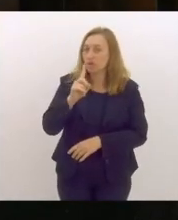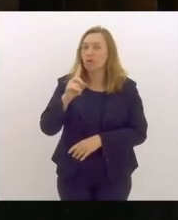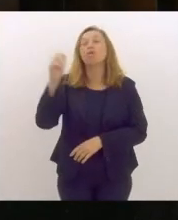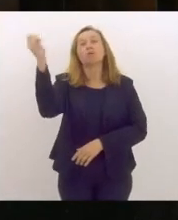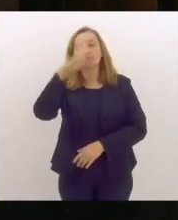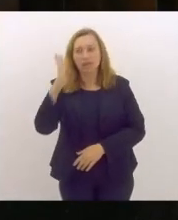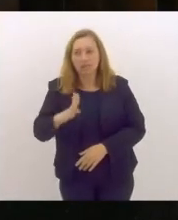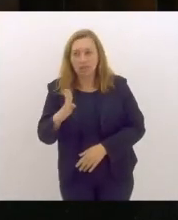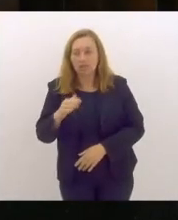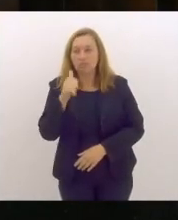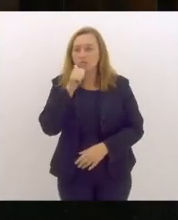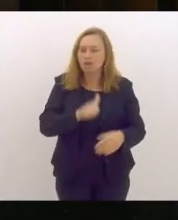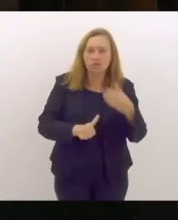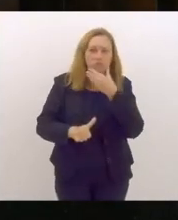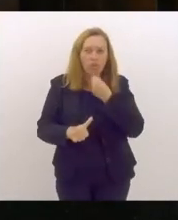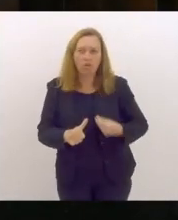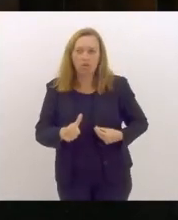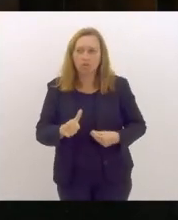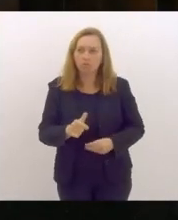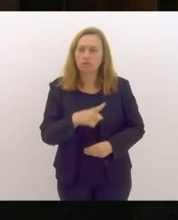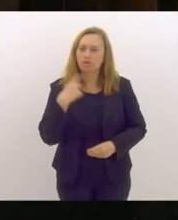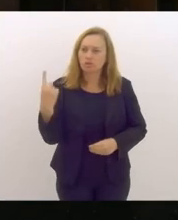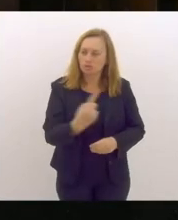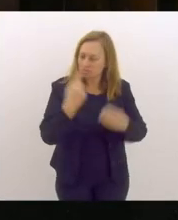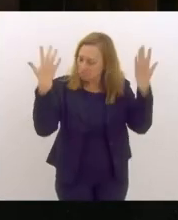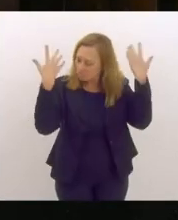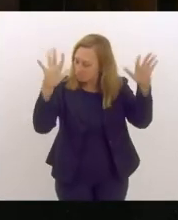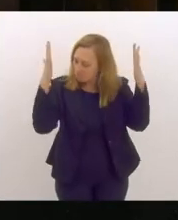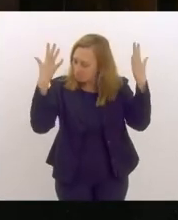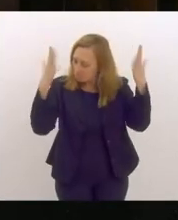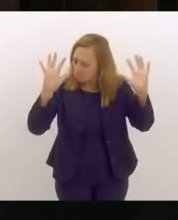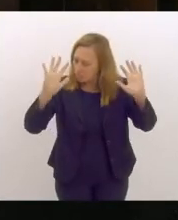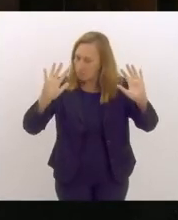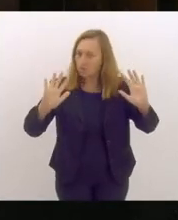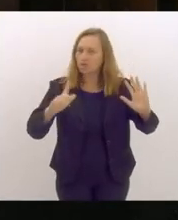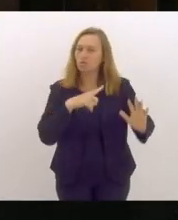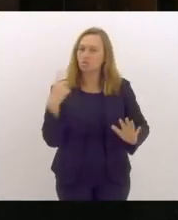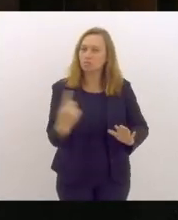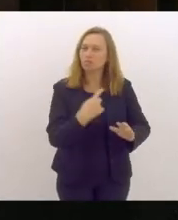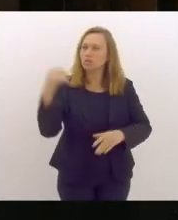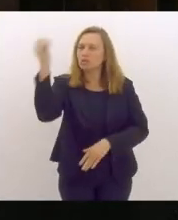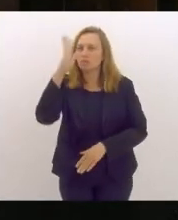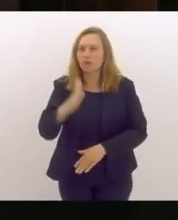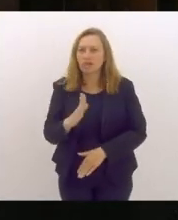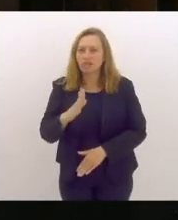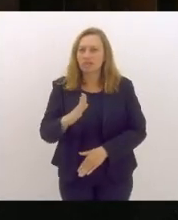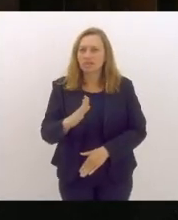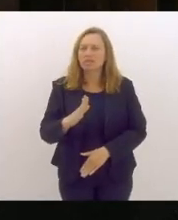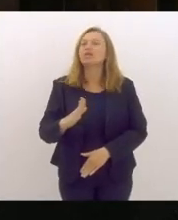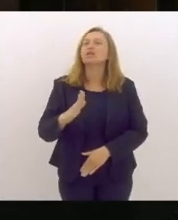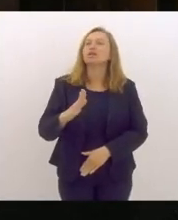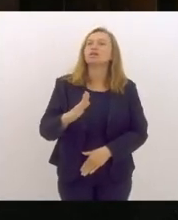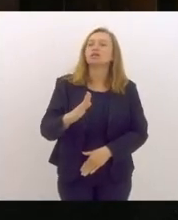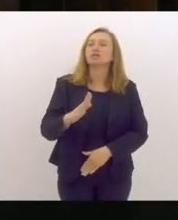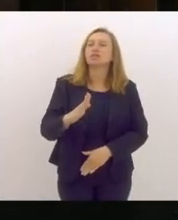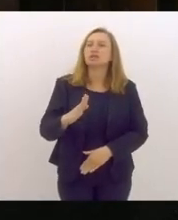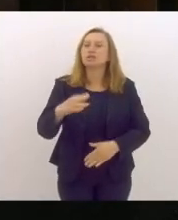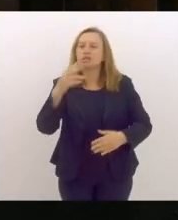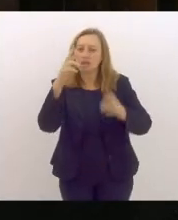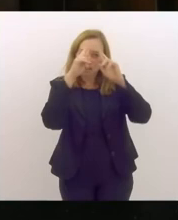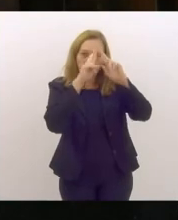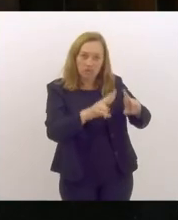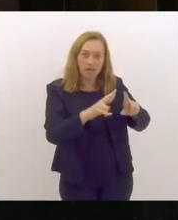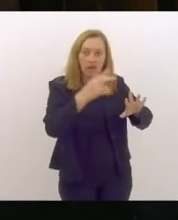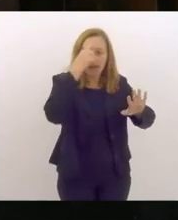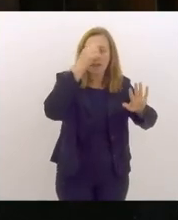brasileiras e brasileiros vamos vibrar com o nosso país e vamos respeitar as